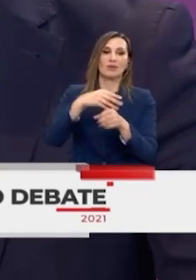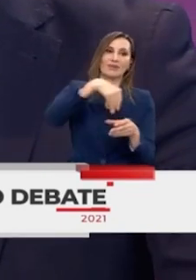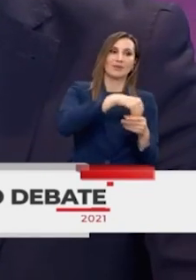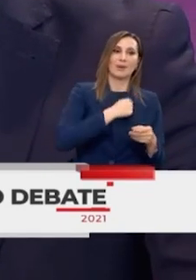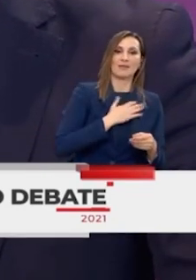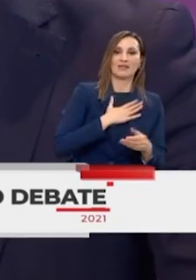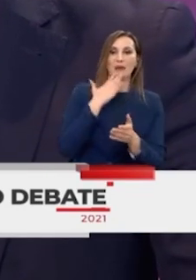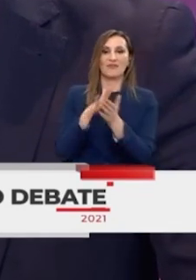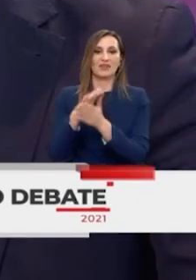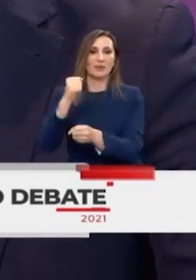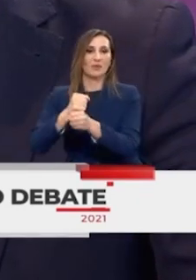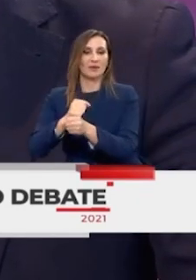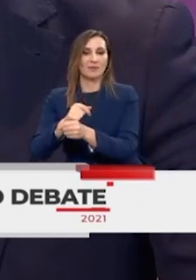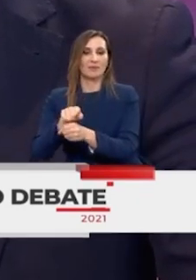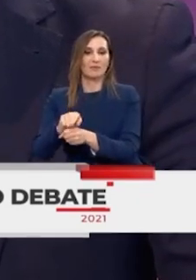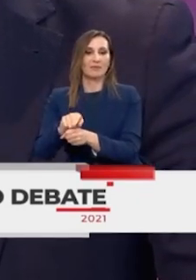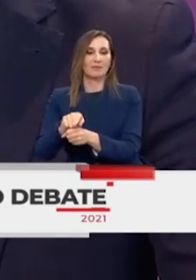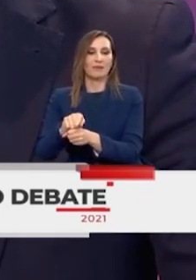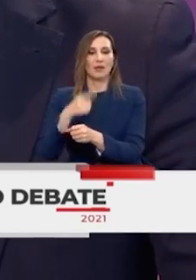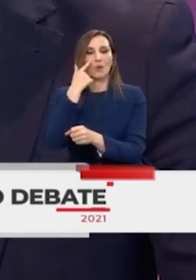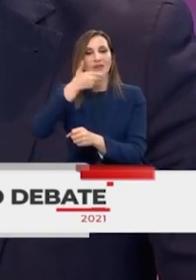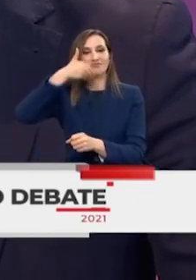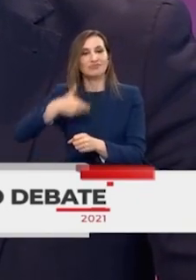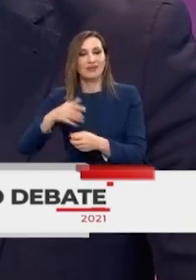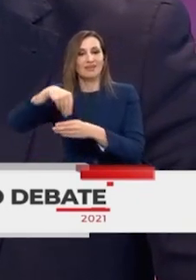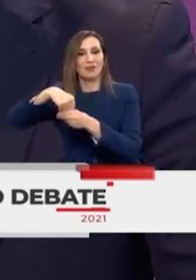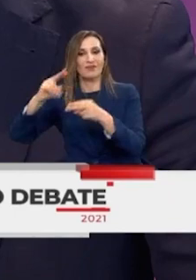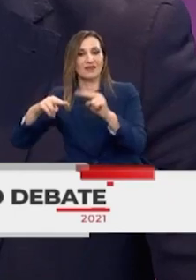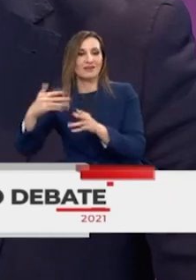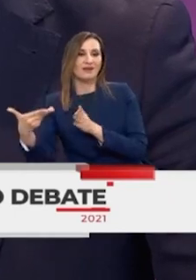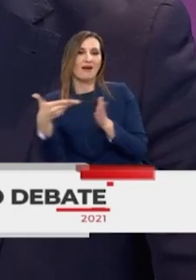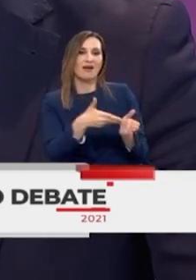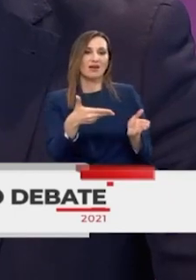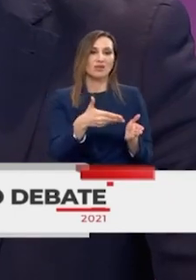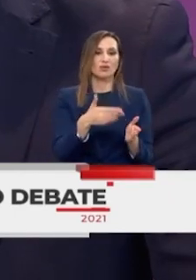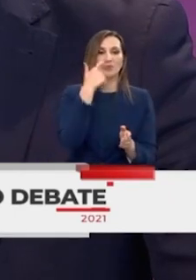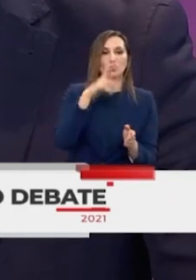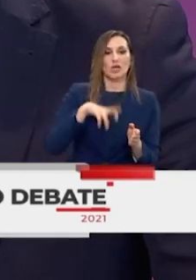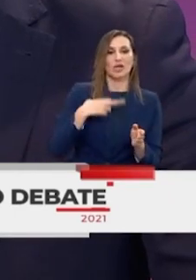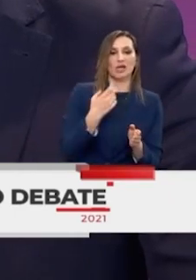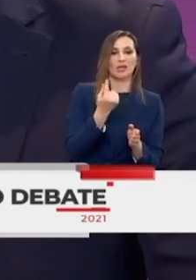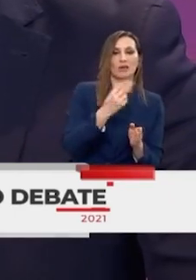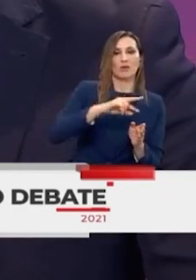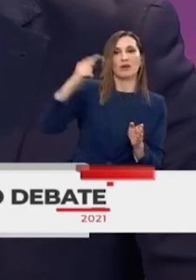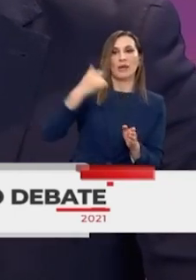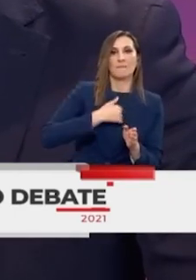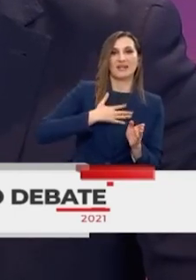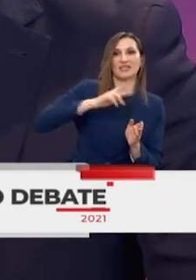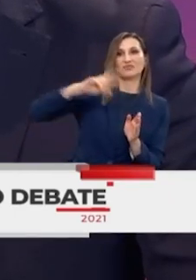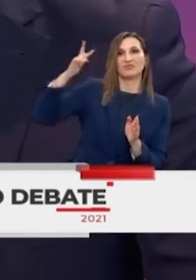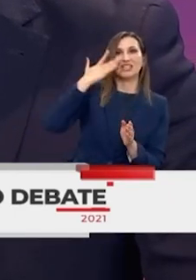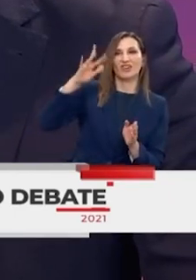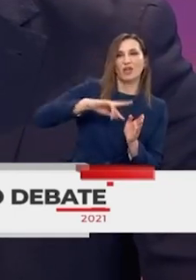que, utilizando os trabalhos, os conhecimentos da Autoridade Tributária para ajudar ricos a porem dinheiro e empresas a porem dinheiro nos